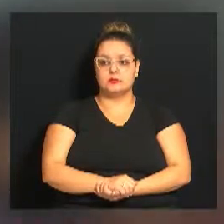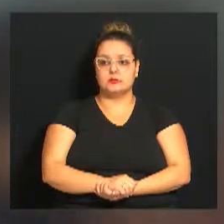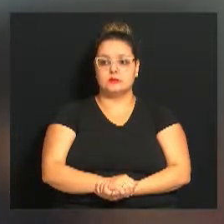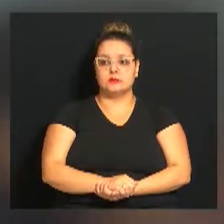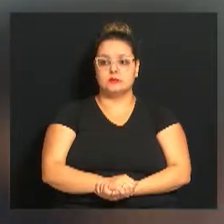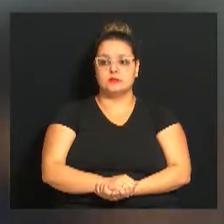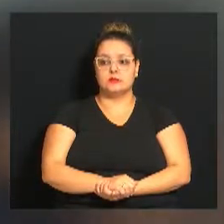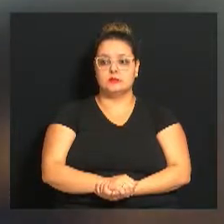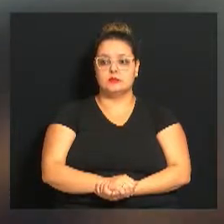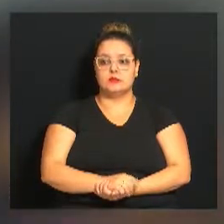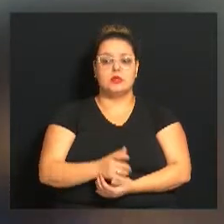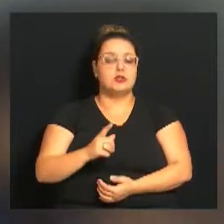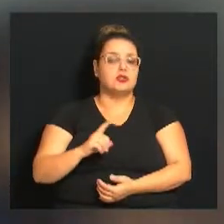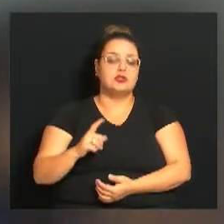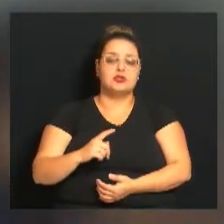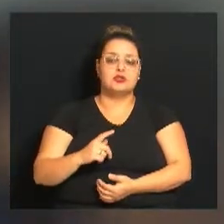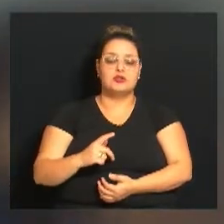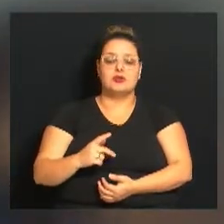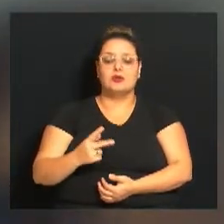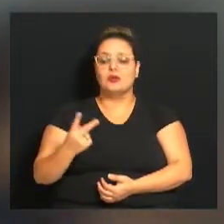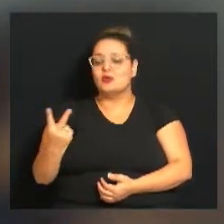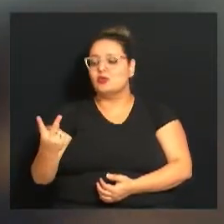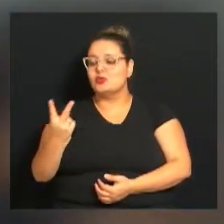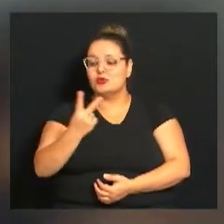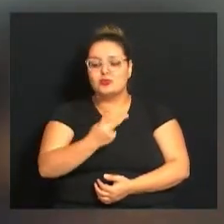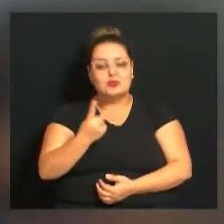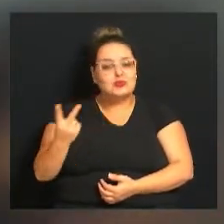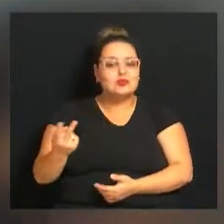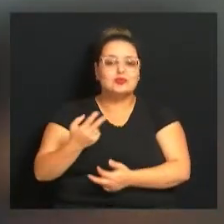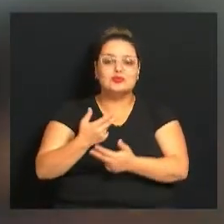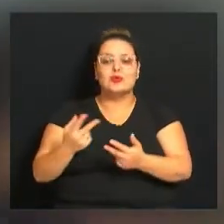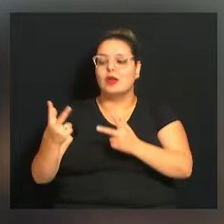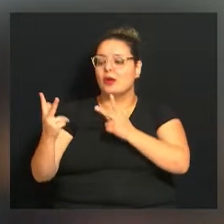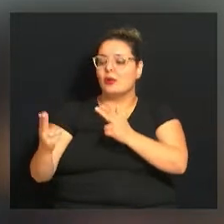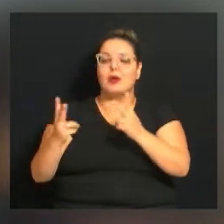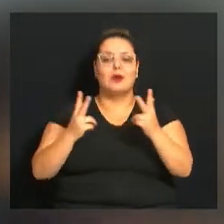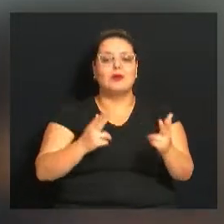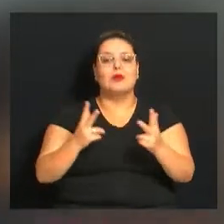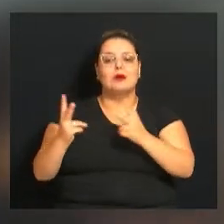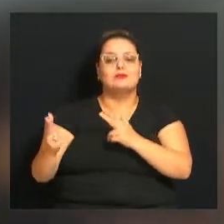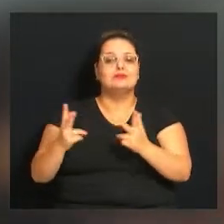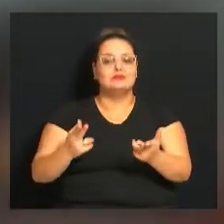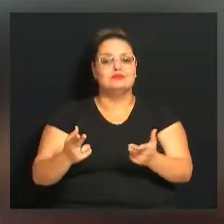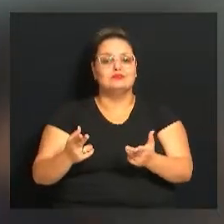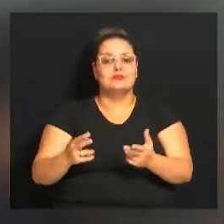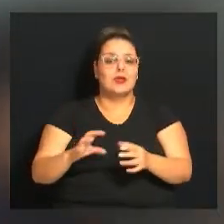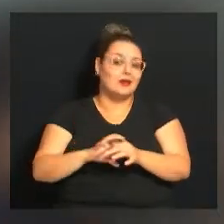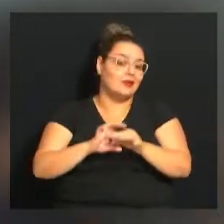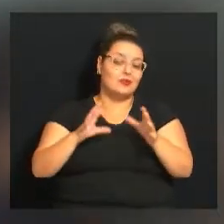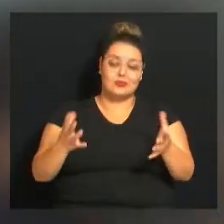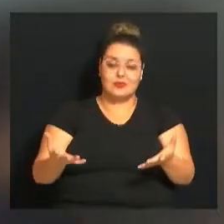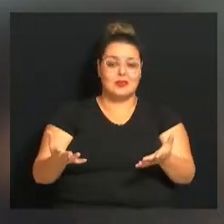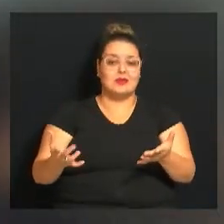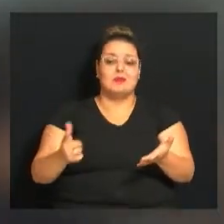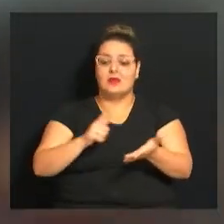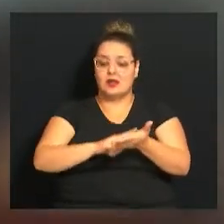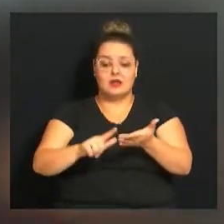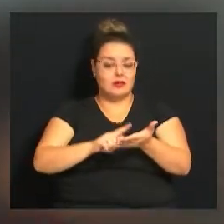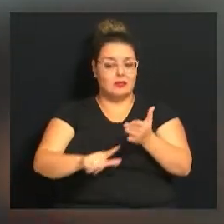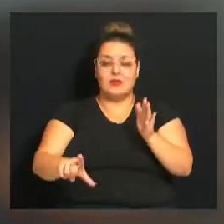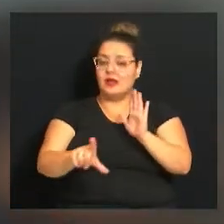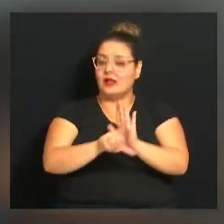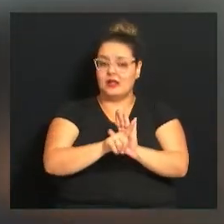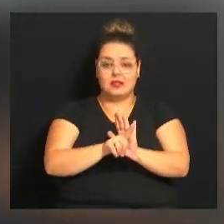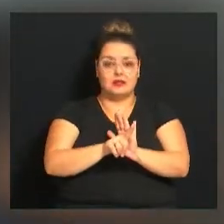Havia uma duplicidade e essa na lei sem necessidade, já que era um artigo autorizativo. Então, é para limpar a lei, não